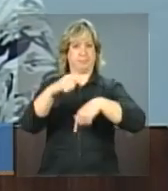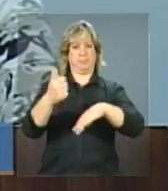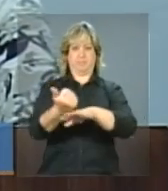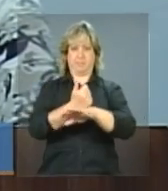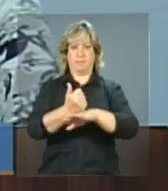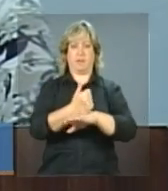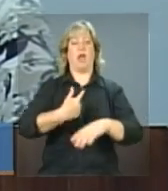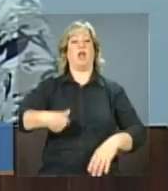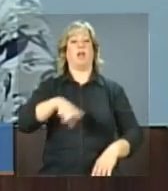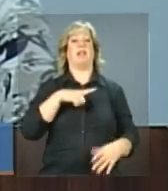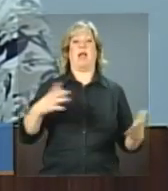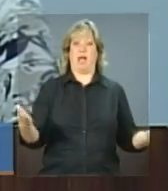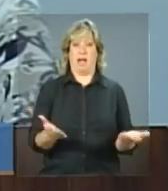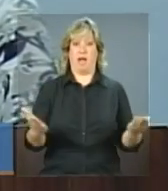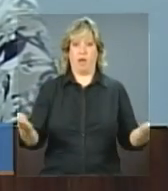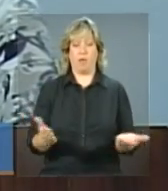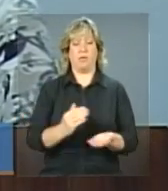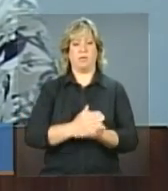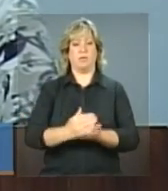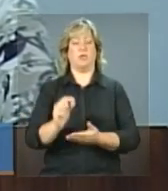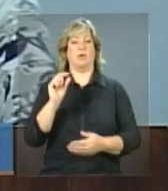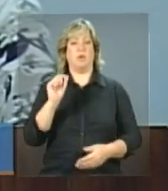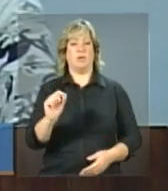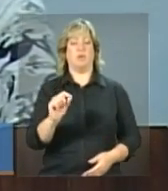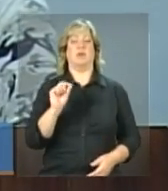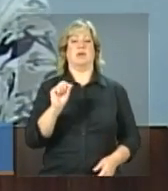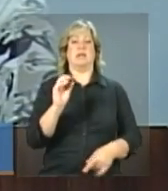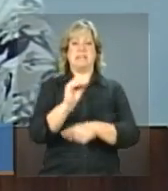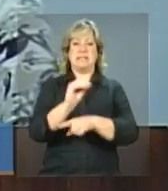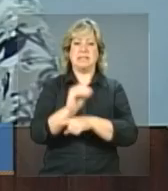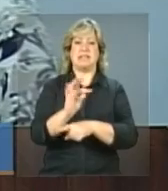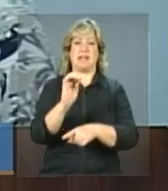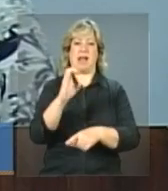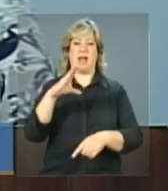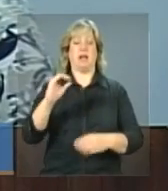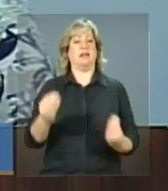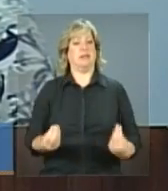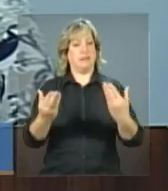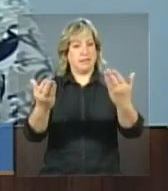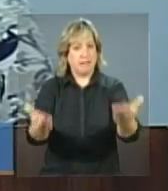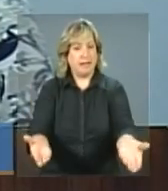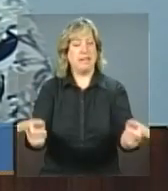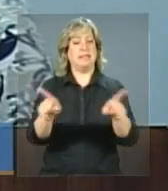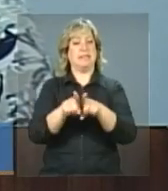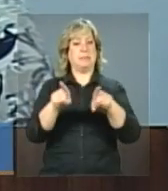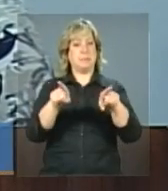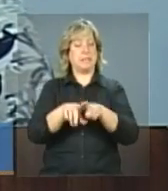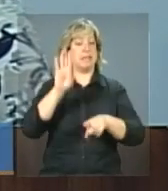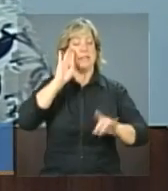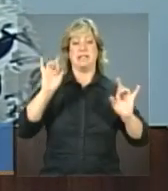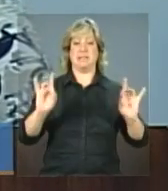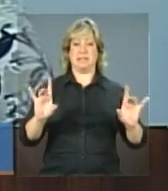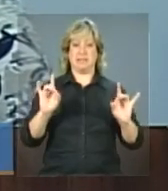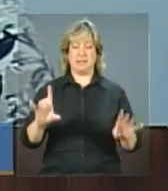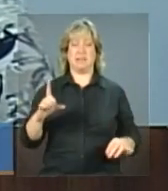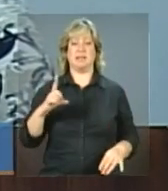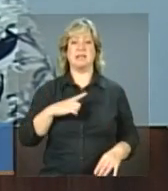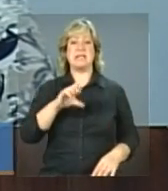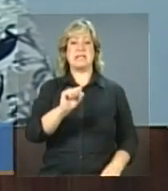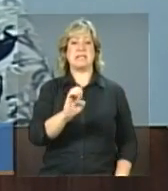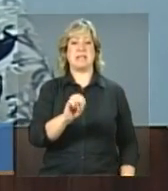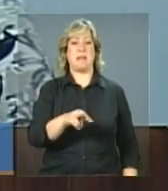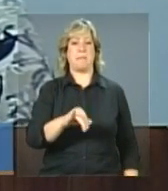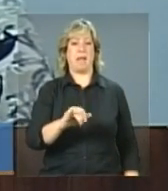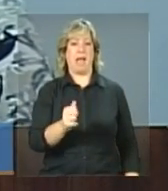estamos entrando com uma ação forte de assistência técnica. Este ano, nós estamos começando, em especial, no semiárido,